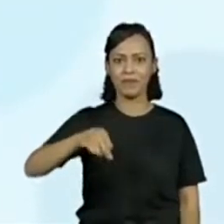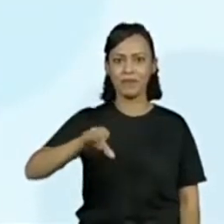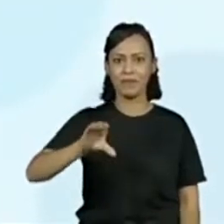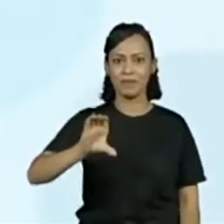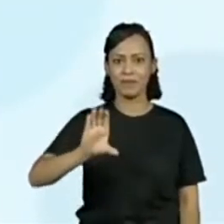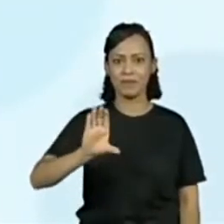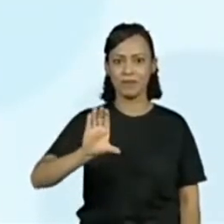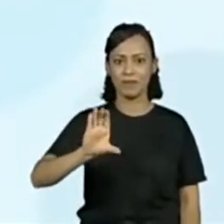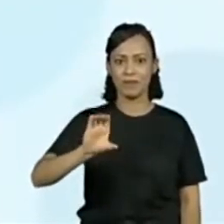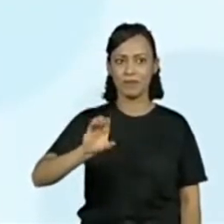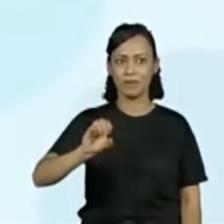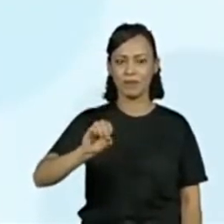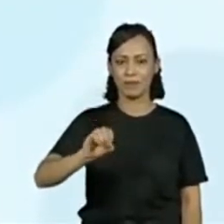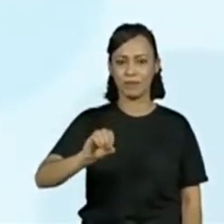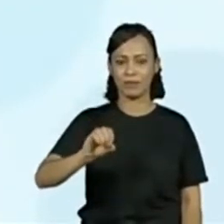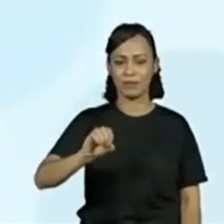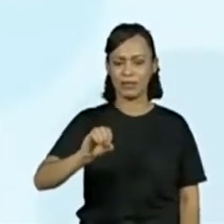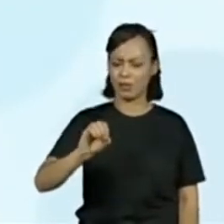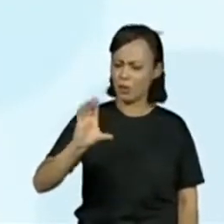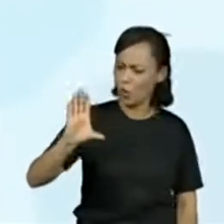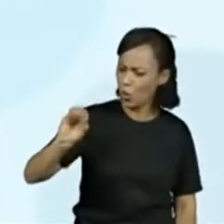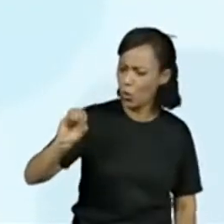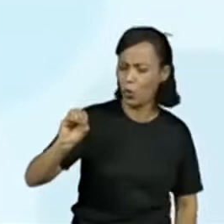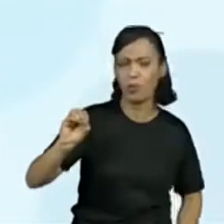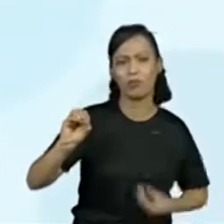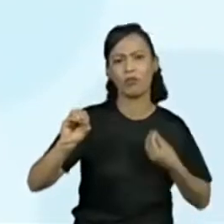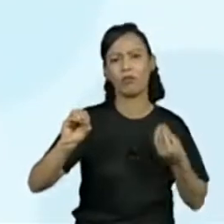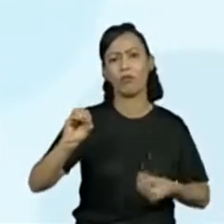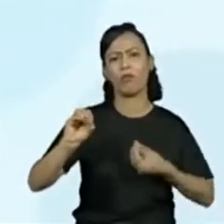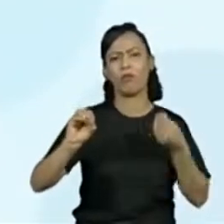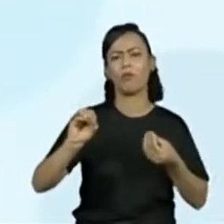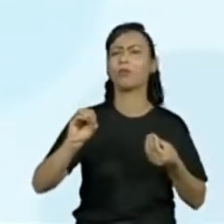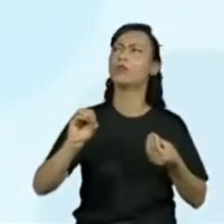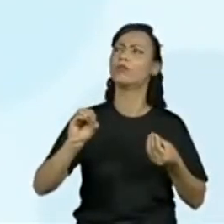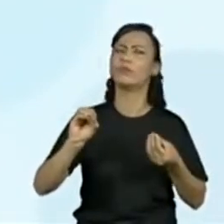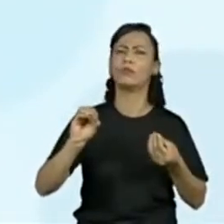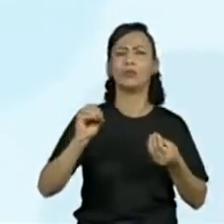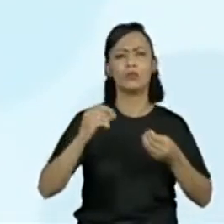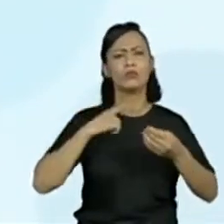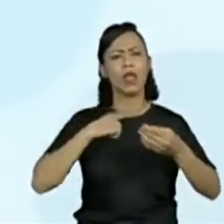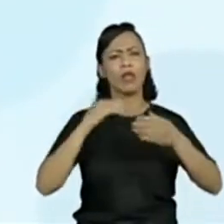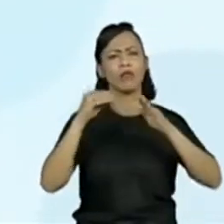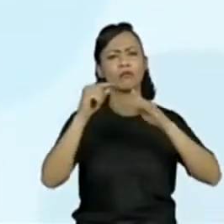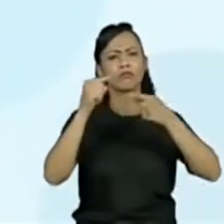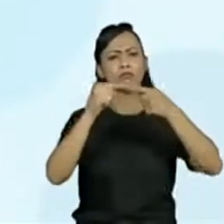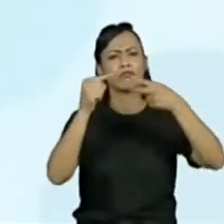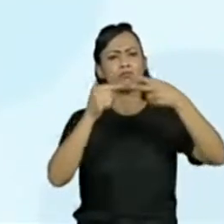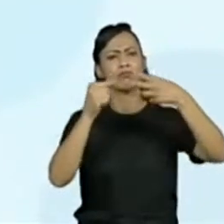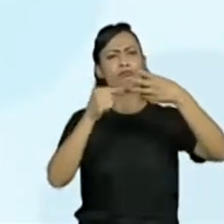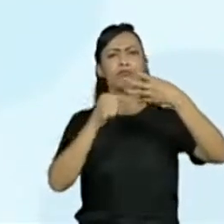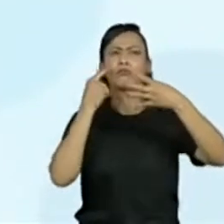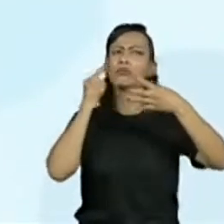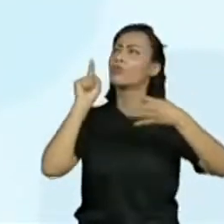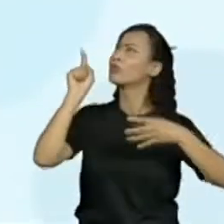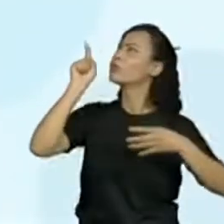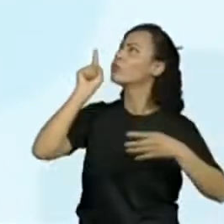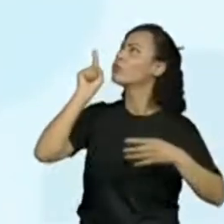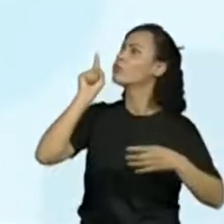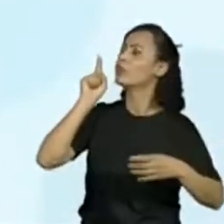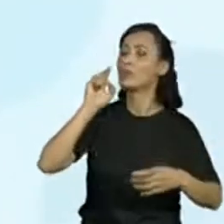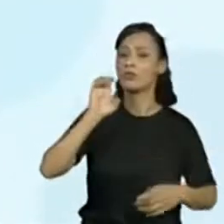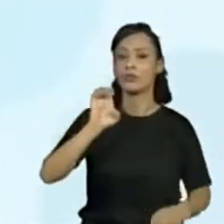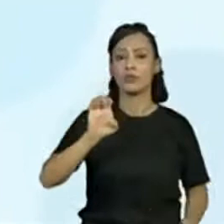cinco agora o co é com vocês a gente usou hoje já usou com hoje nem